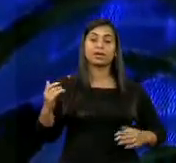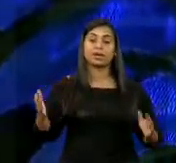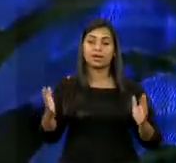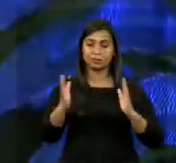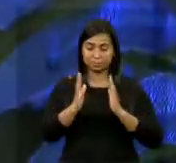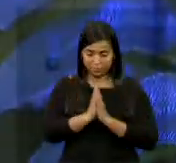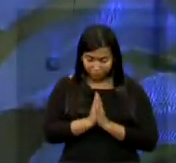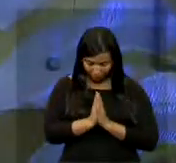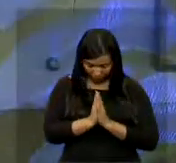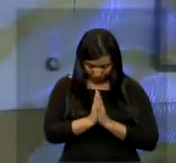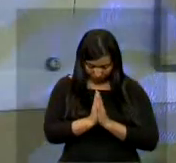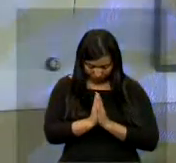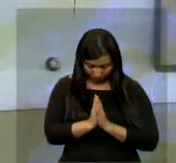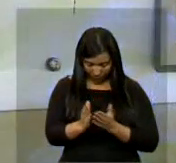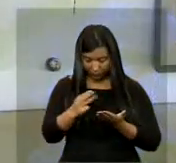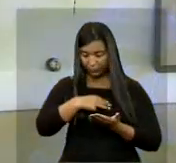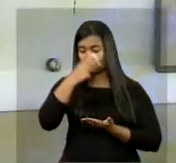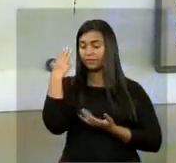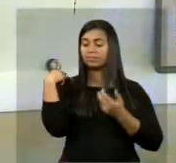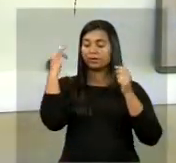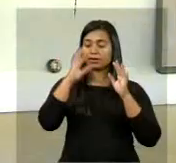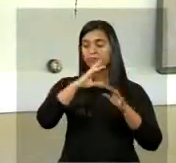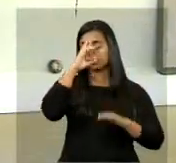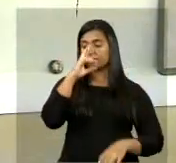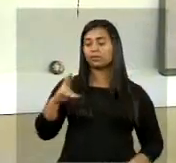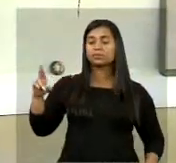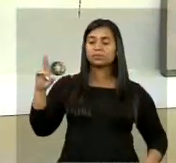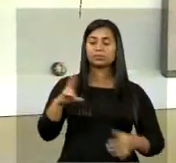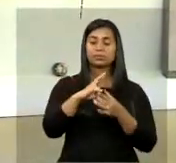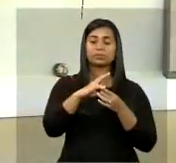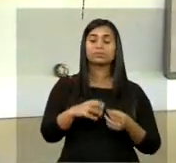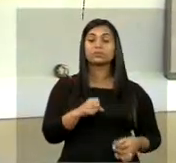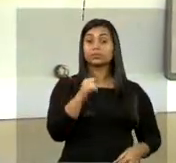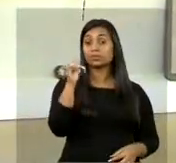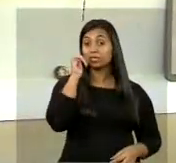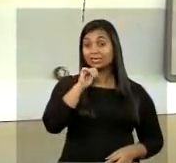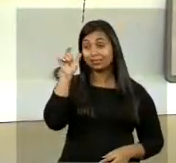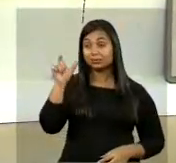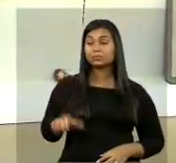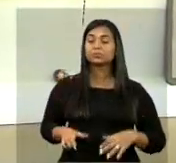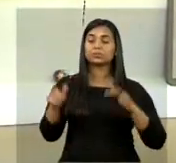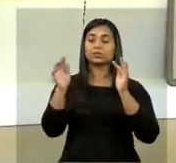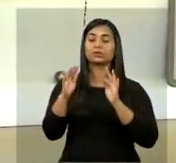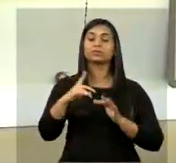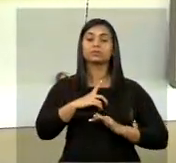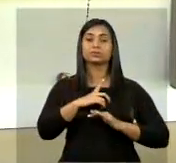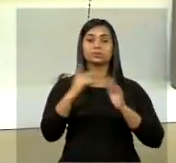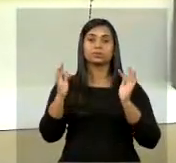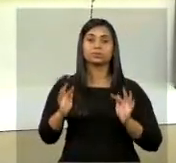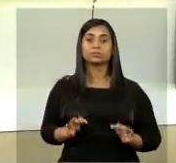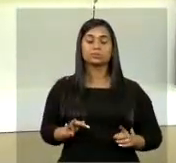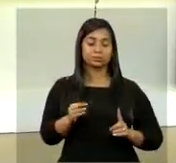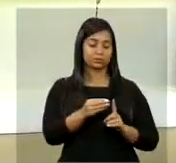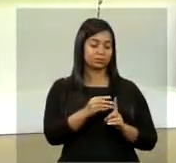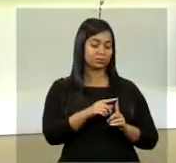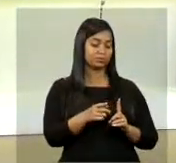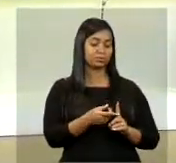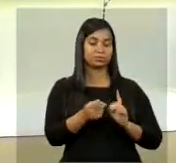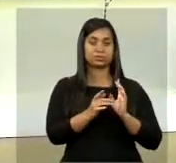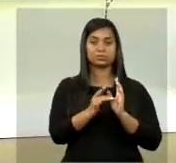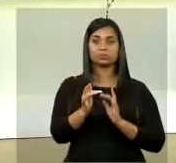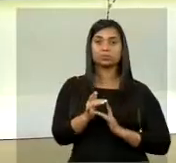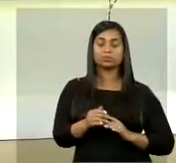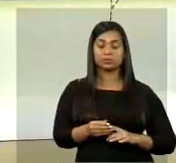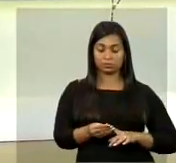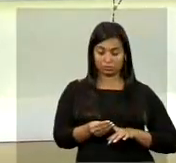hora de nossa morte. Amém. Ave Maria, cheia de graça, o Senhor é convosco. Bendita sois vós entre as mulheres, e bendito é o